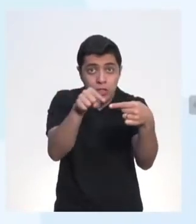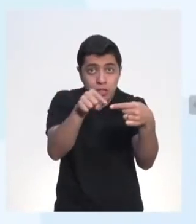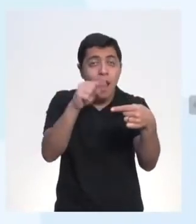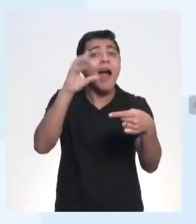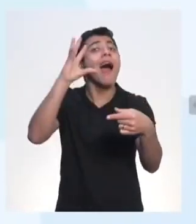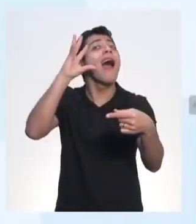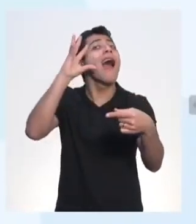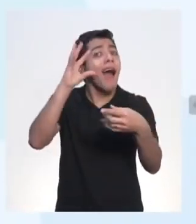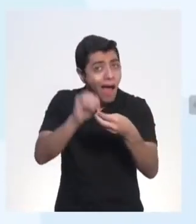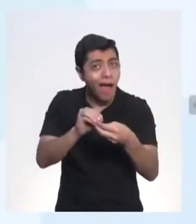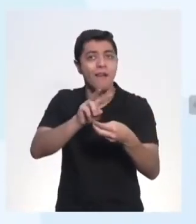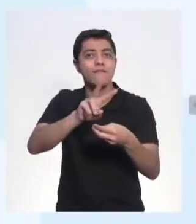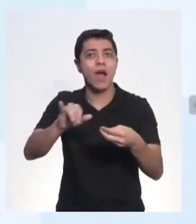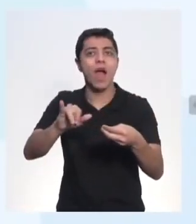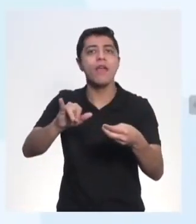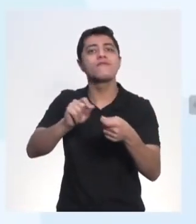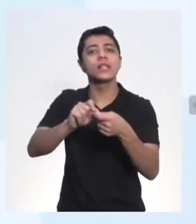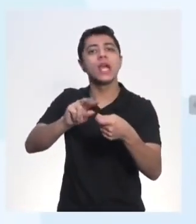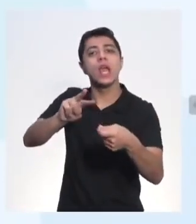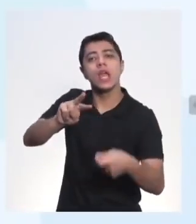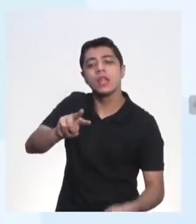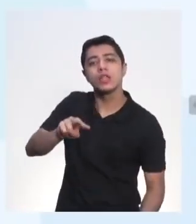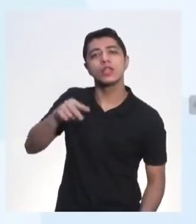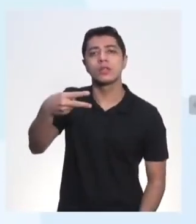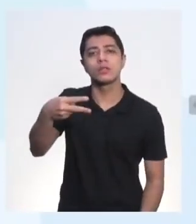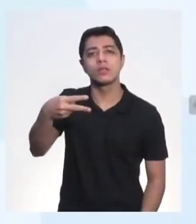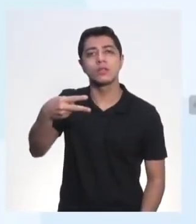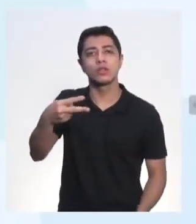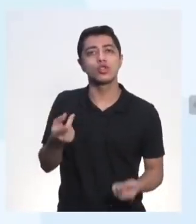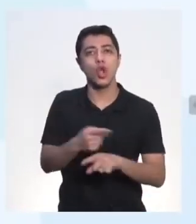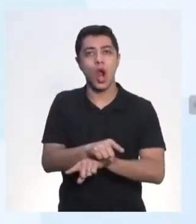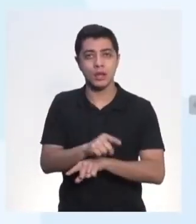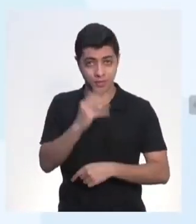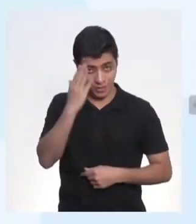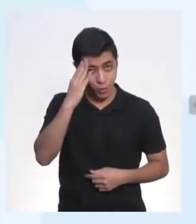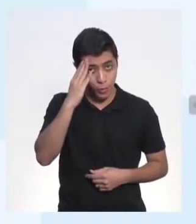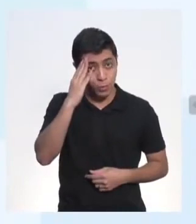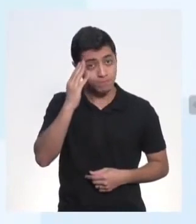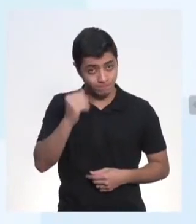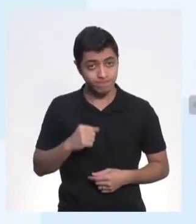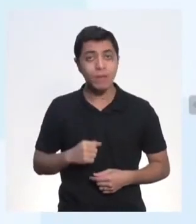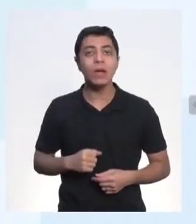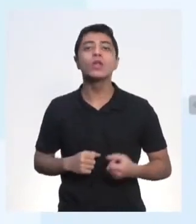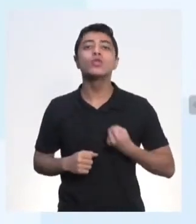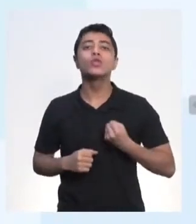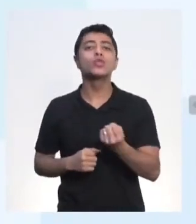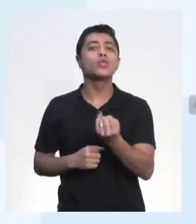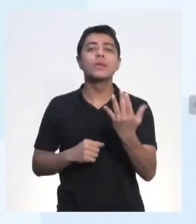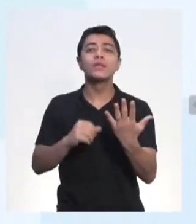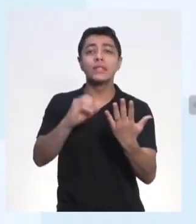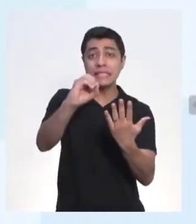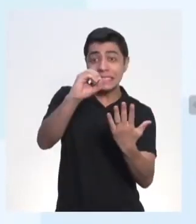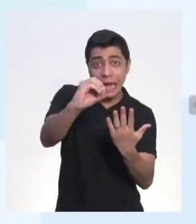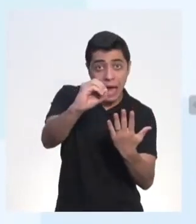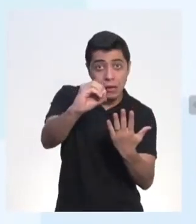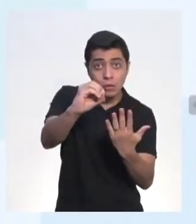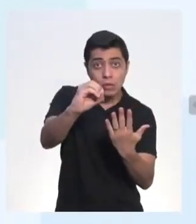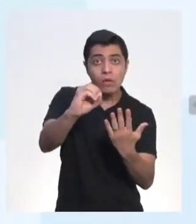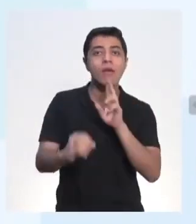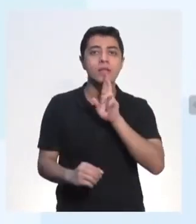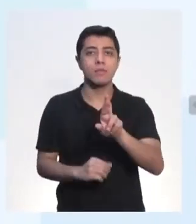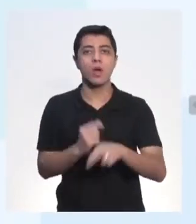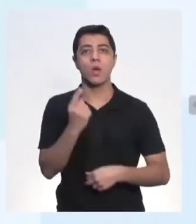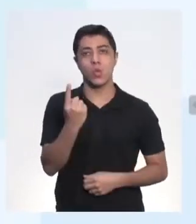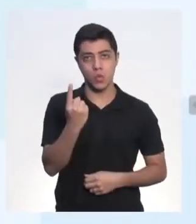vocês entenderam? Todo número elevado a 0 dá sempre 1. Elevado a 1 dá o próprio número. Elevado ao quadrado, ao